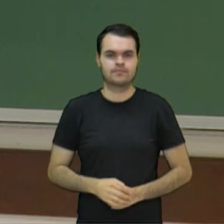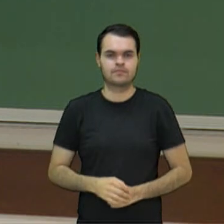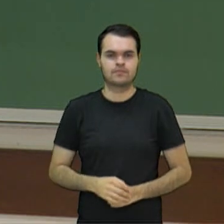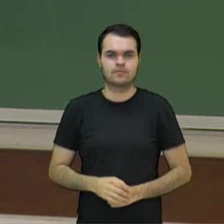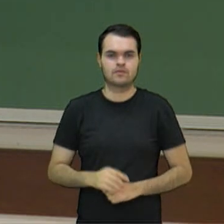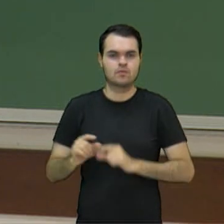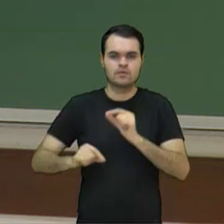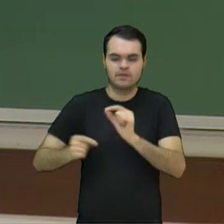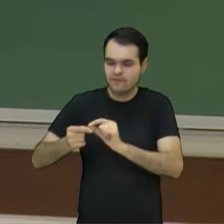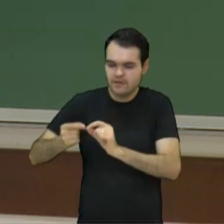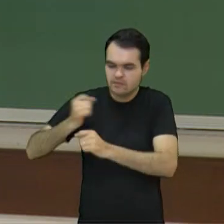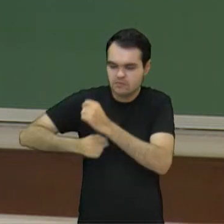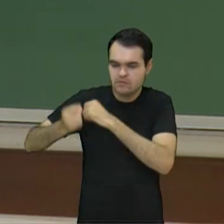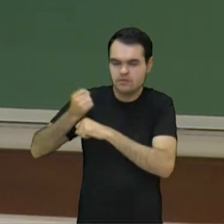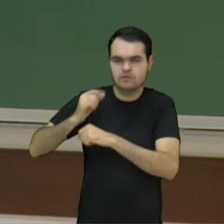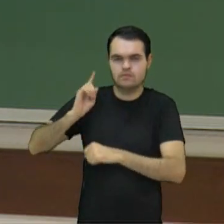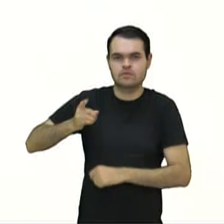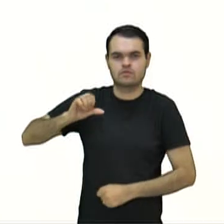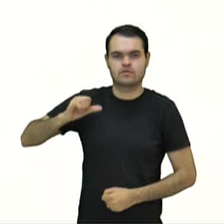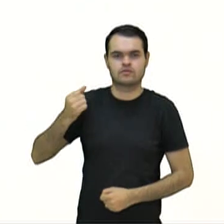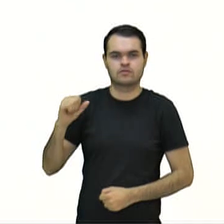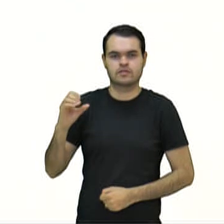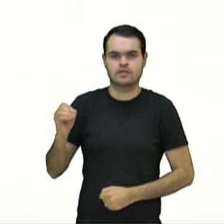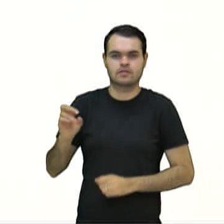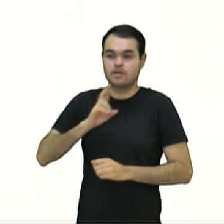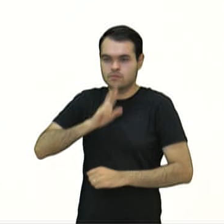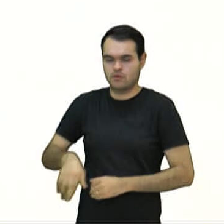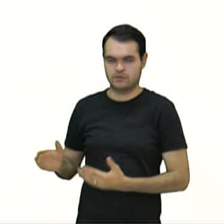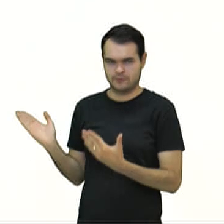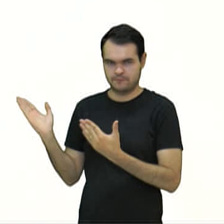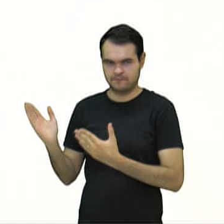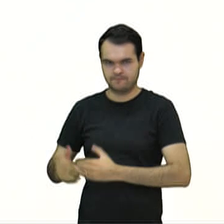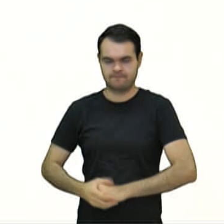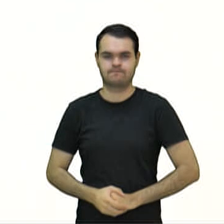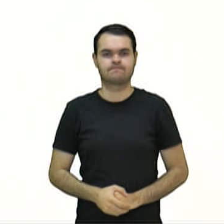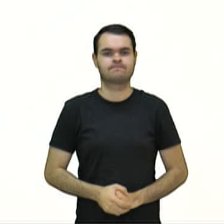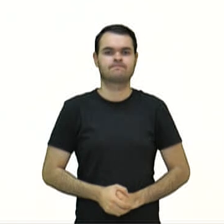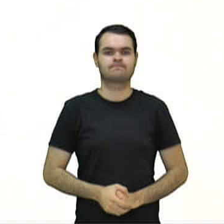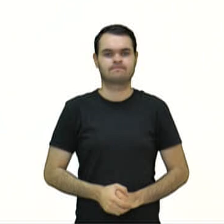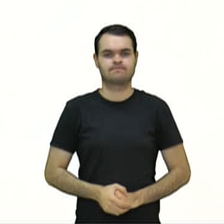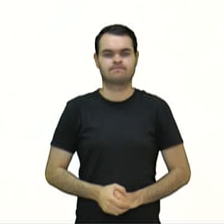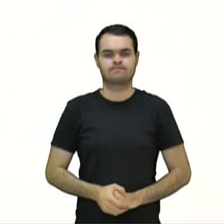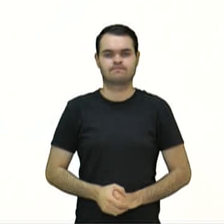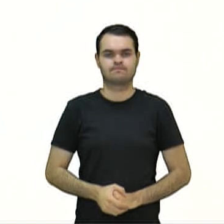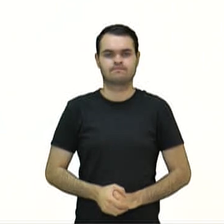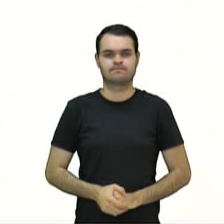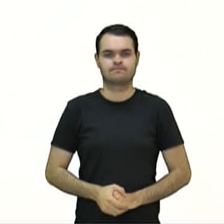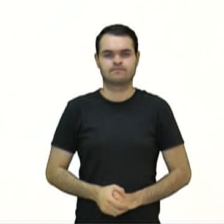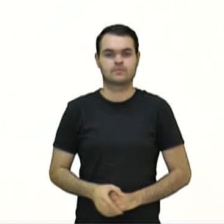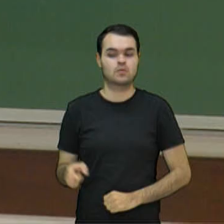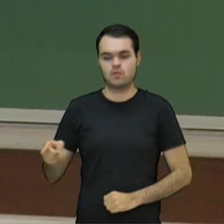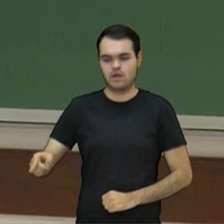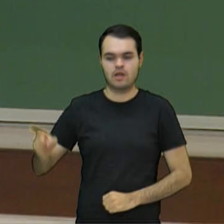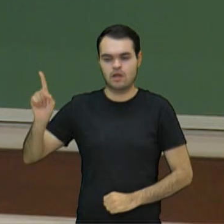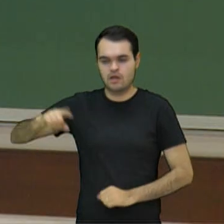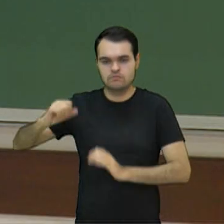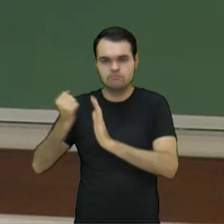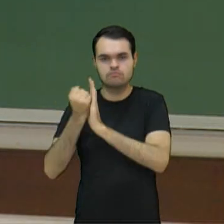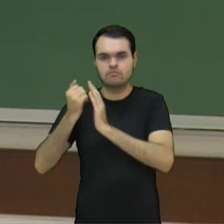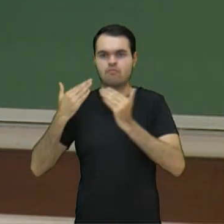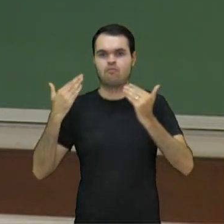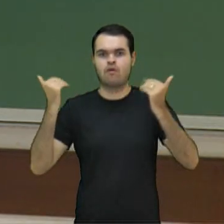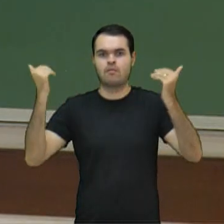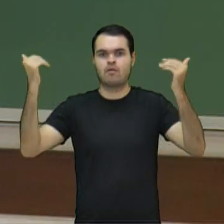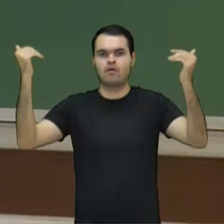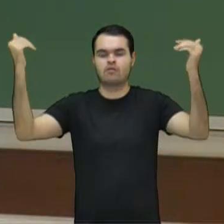nos anos 90? She became the sensation in a male-dominated music scene. Ela se tornou a